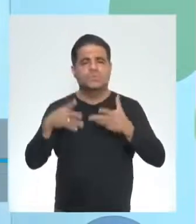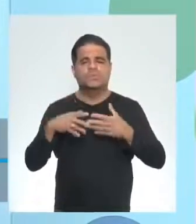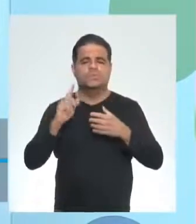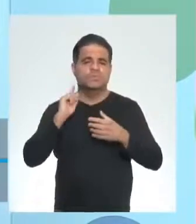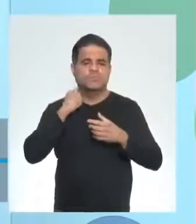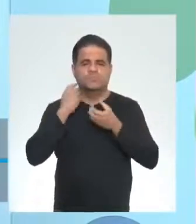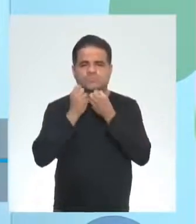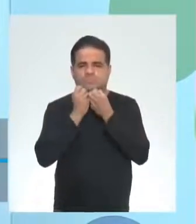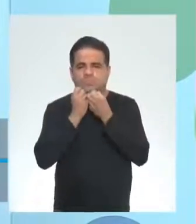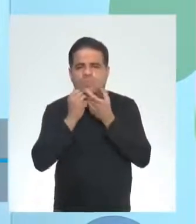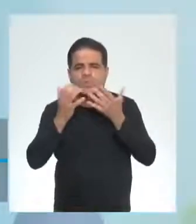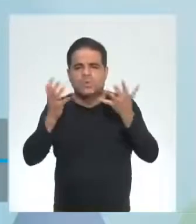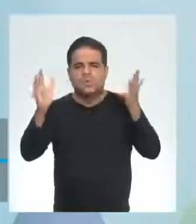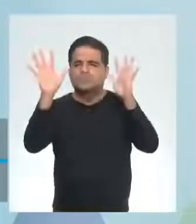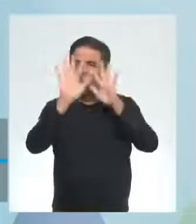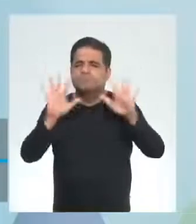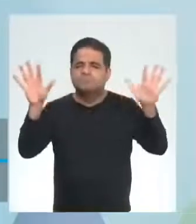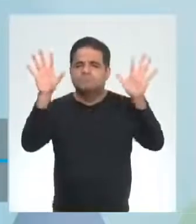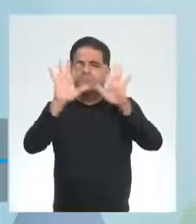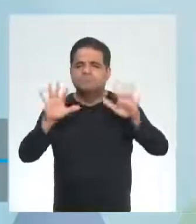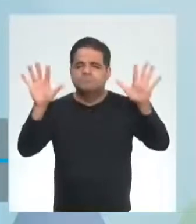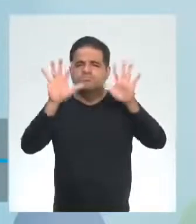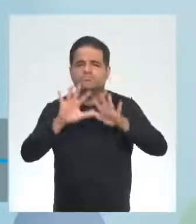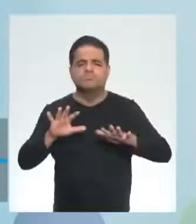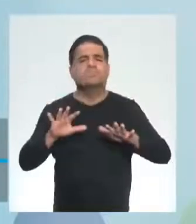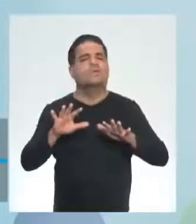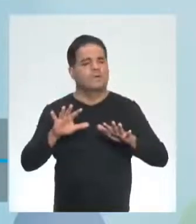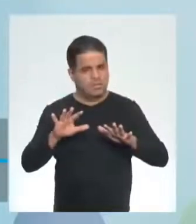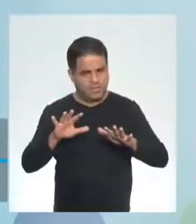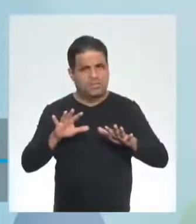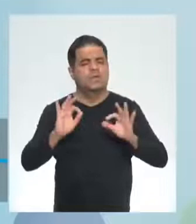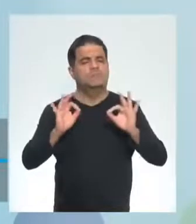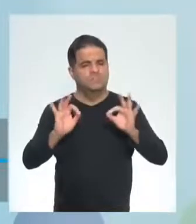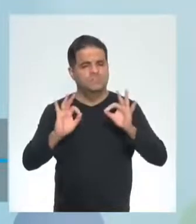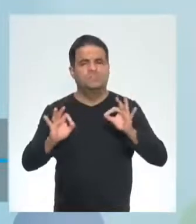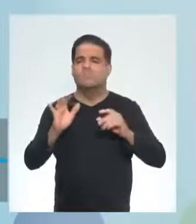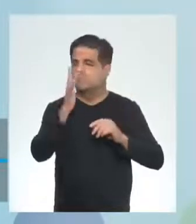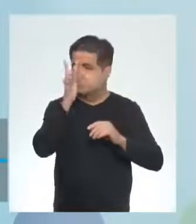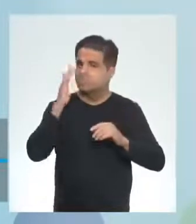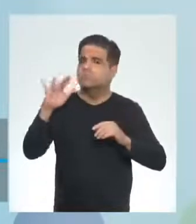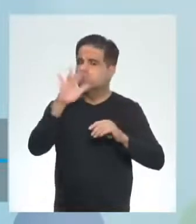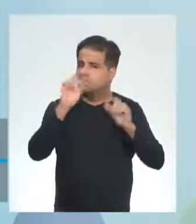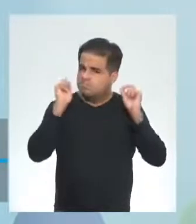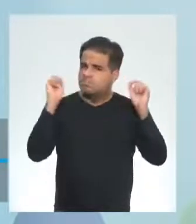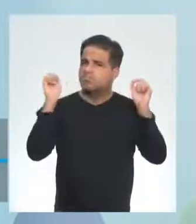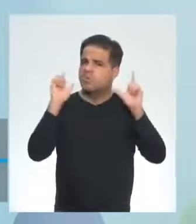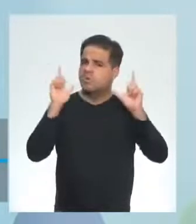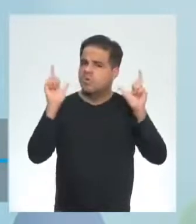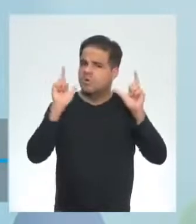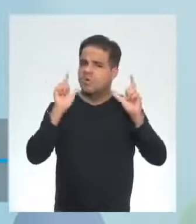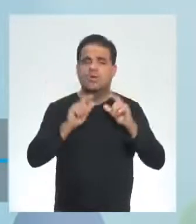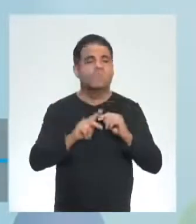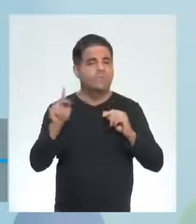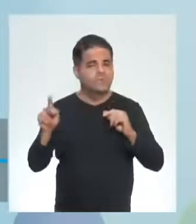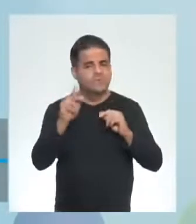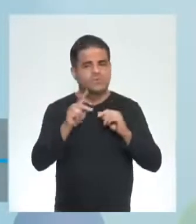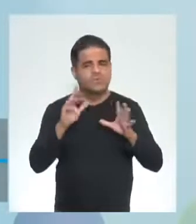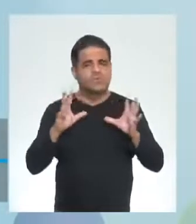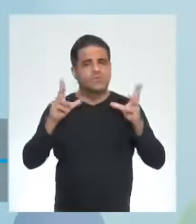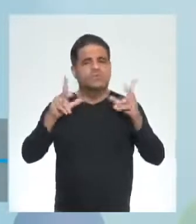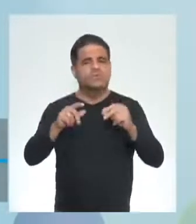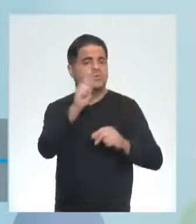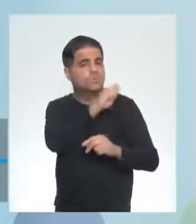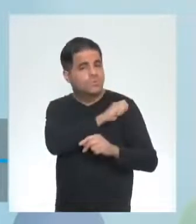poluição visual. É isso mesmo, professora? Opa, é isso aí, né? O pessoal aí tá super antenado, é isso aí, tanto professores quanto